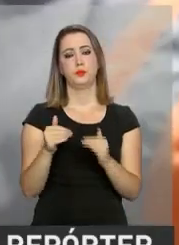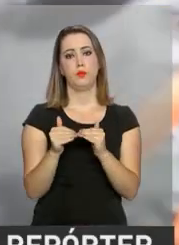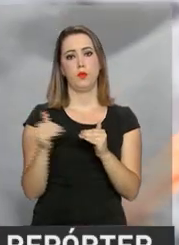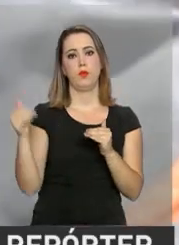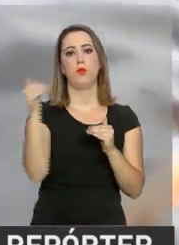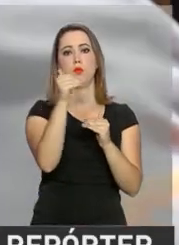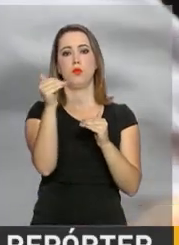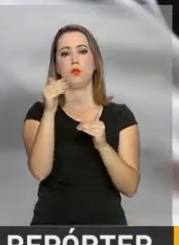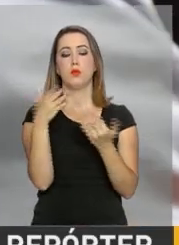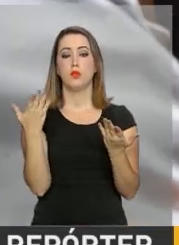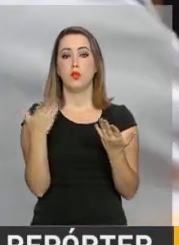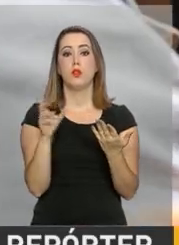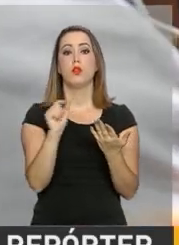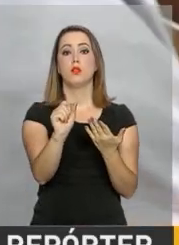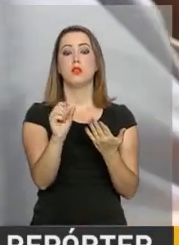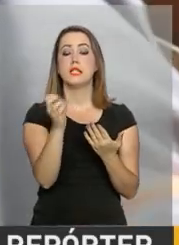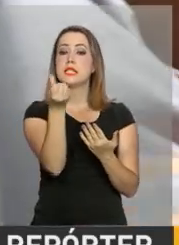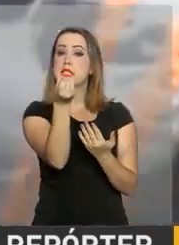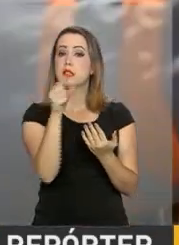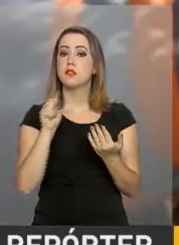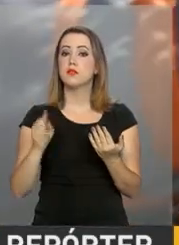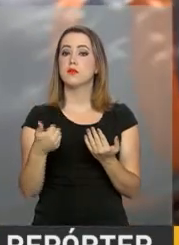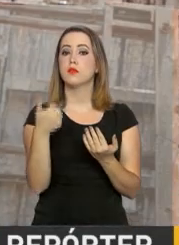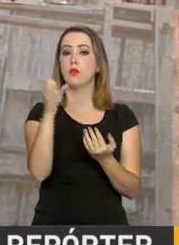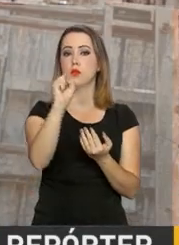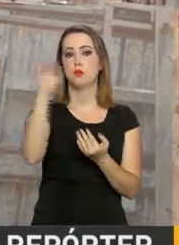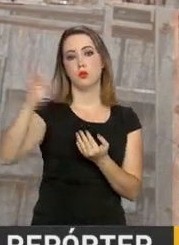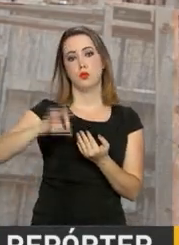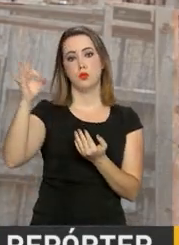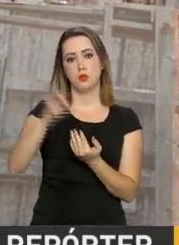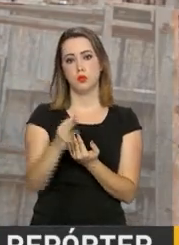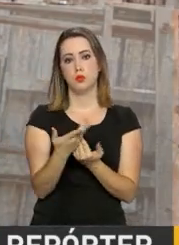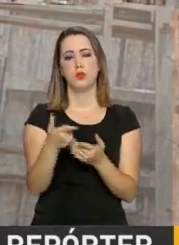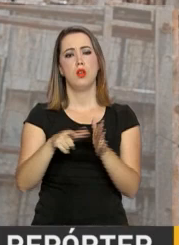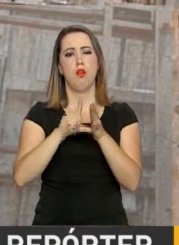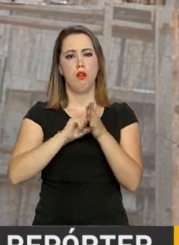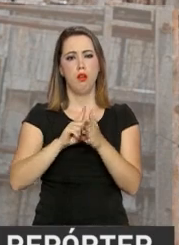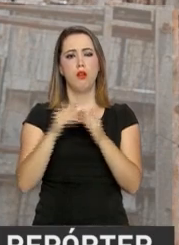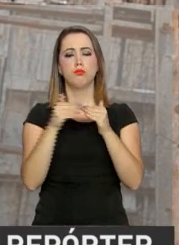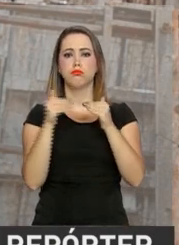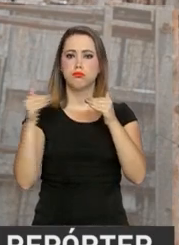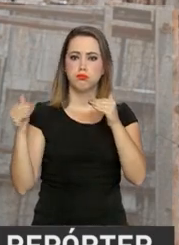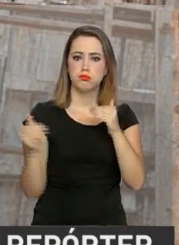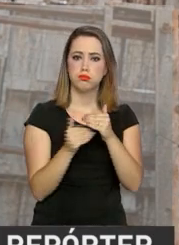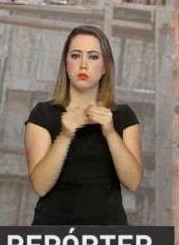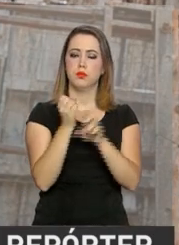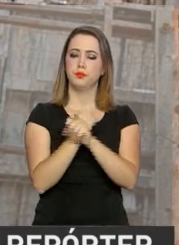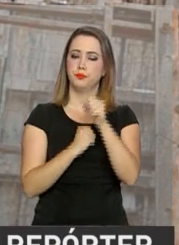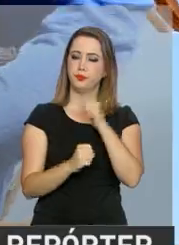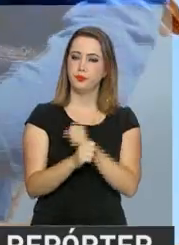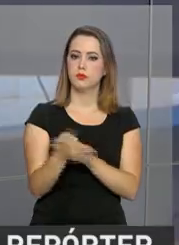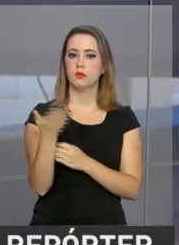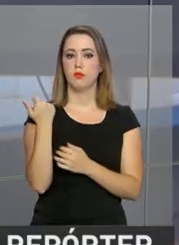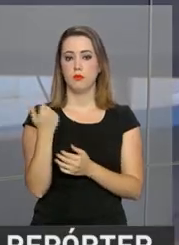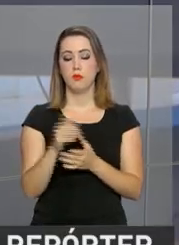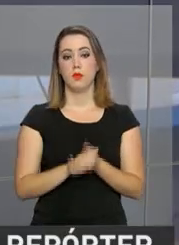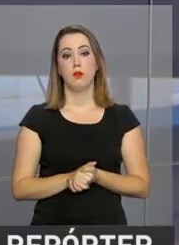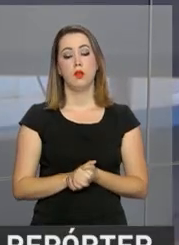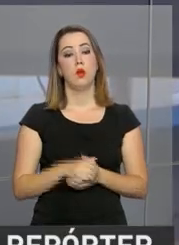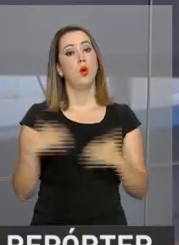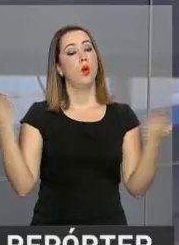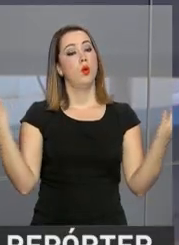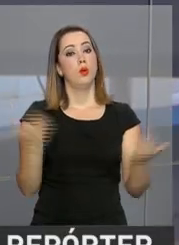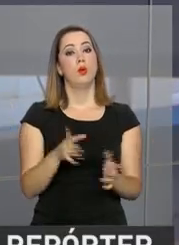construção civil chegou a 6,18 abaixo do registrado no período anterior e